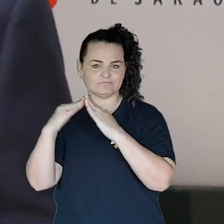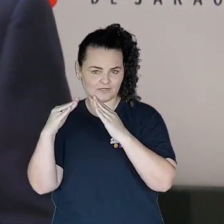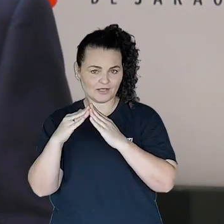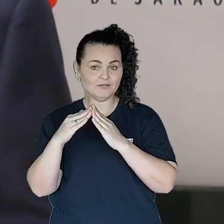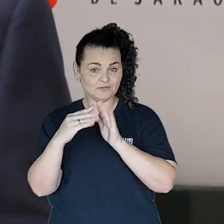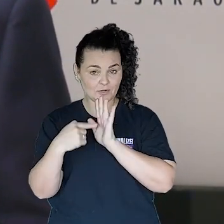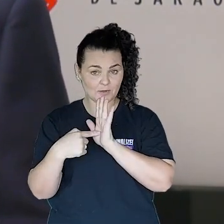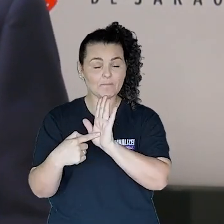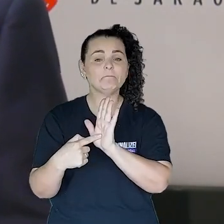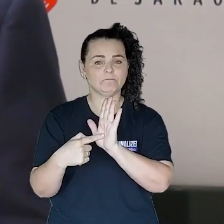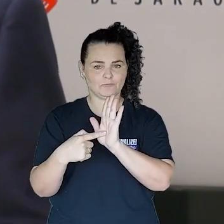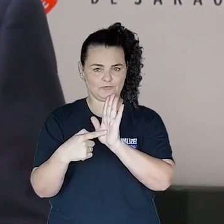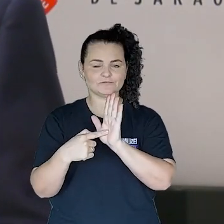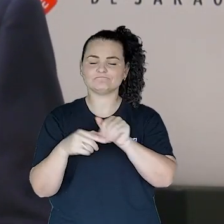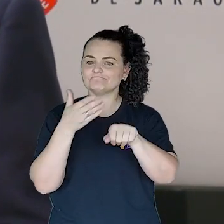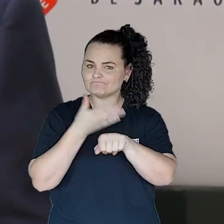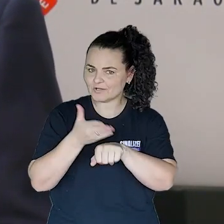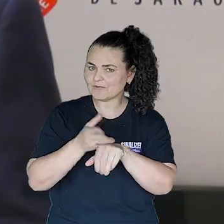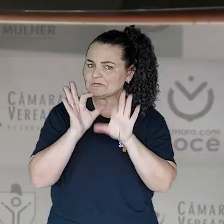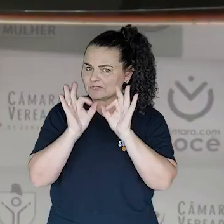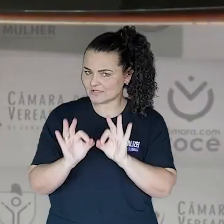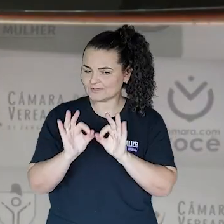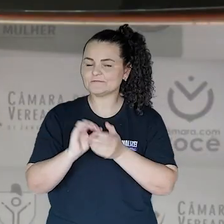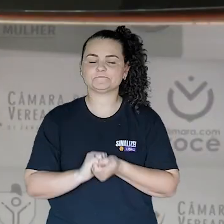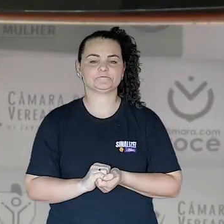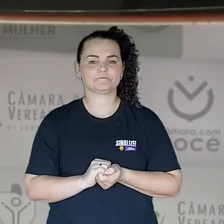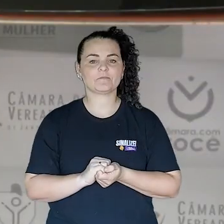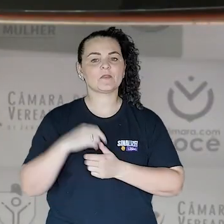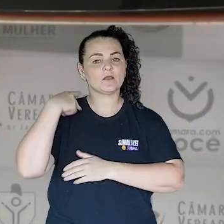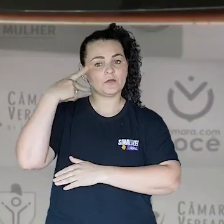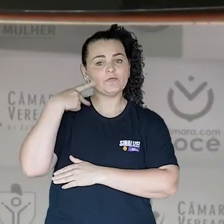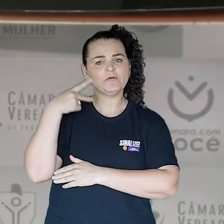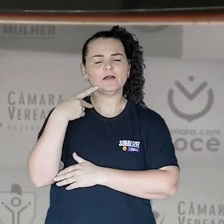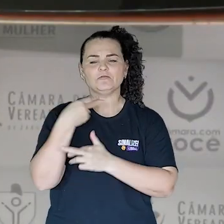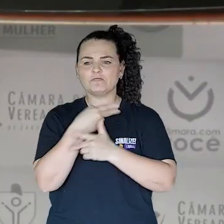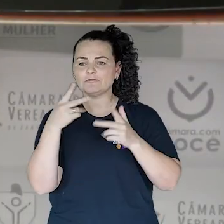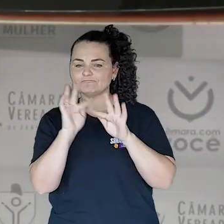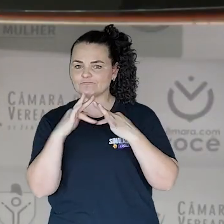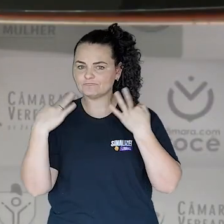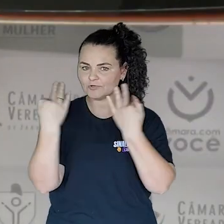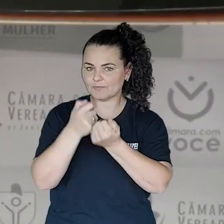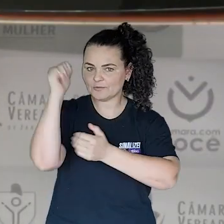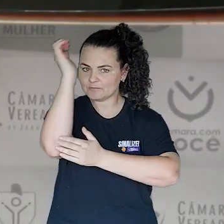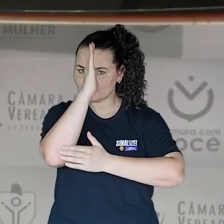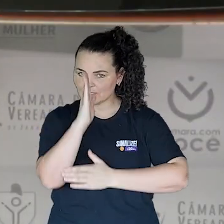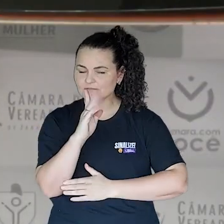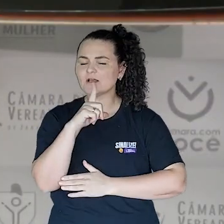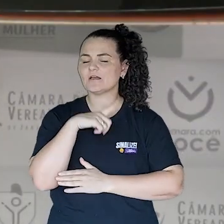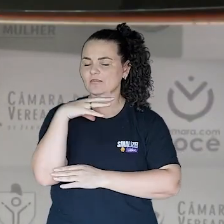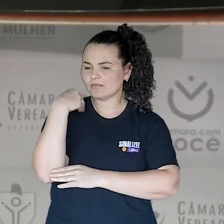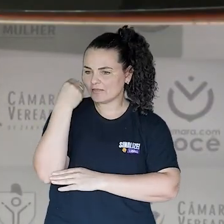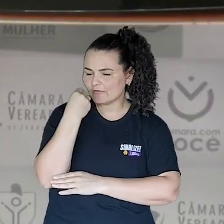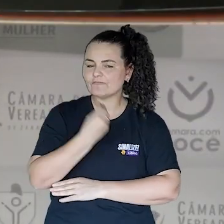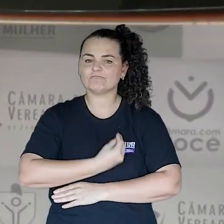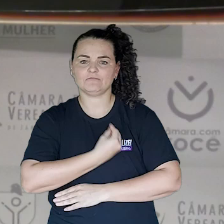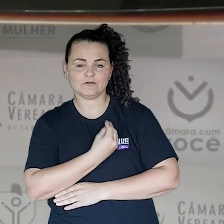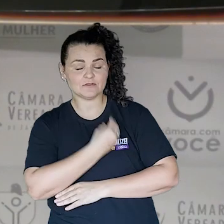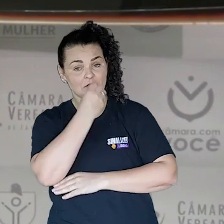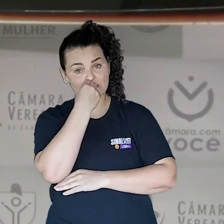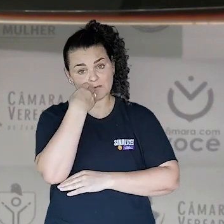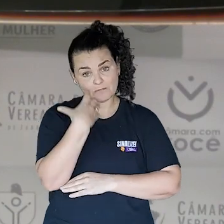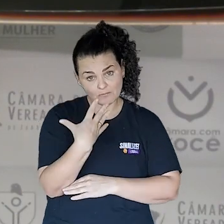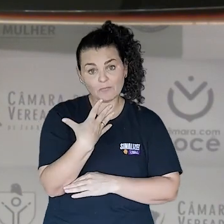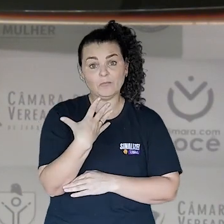reforçando a eficácia desta prática segundo os vereadores muitas famílias brasileiras têm vivenciado